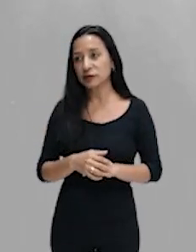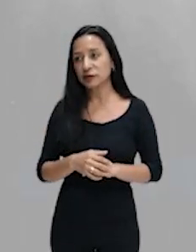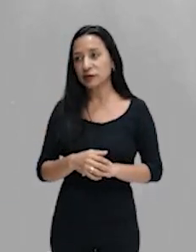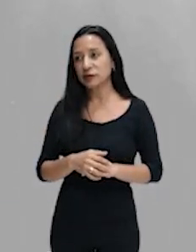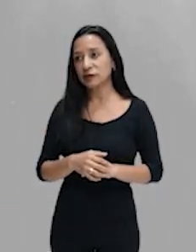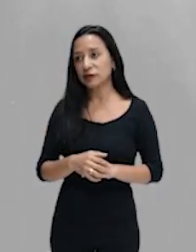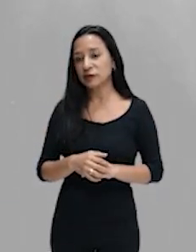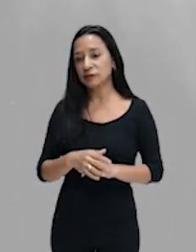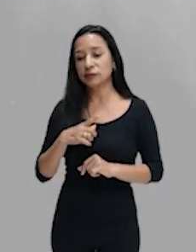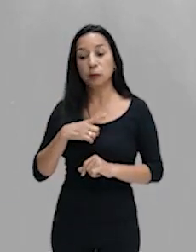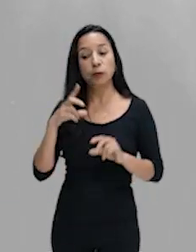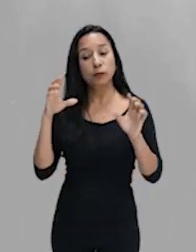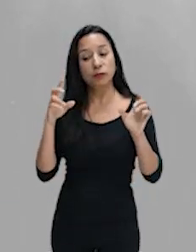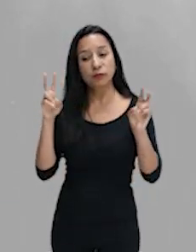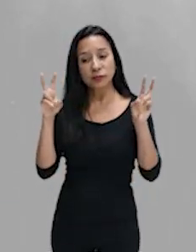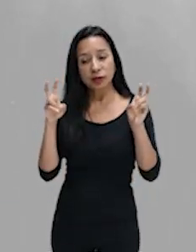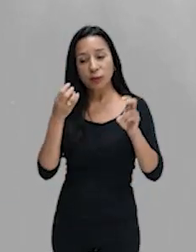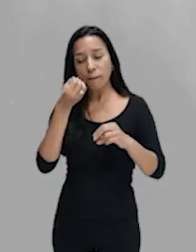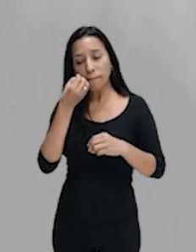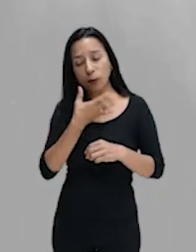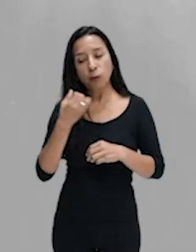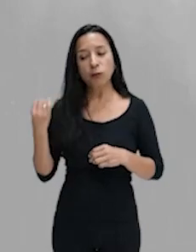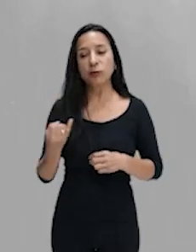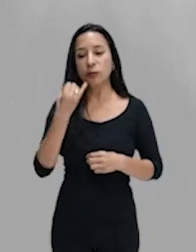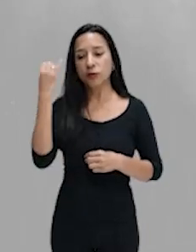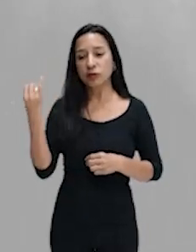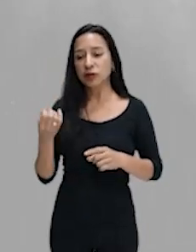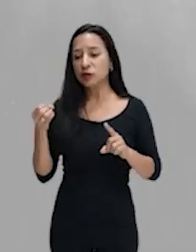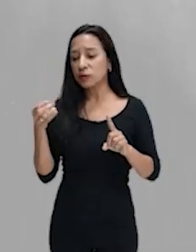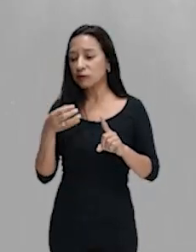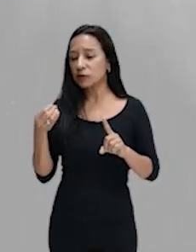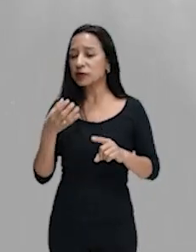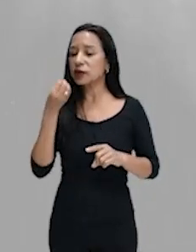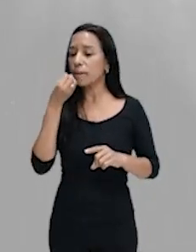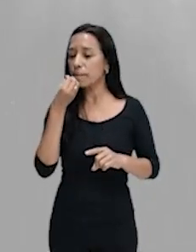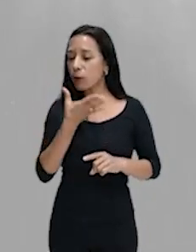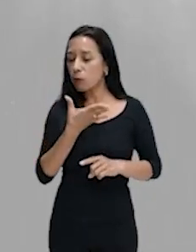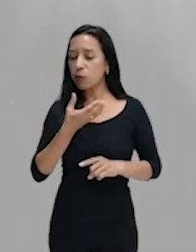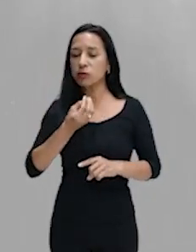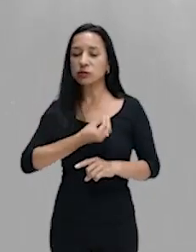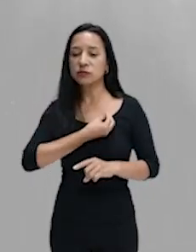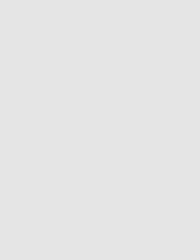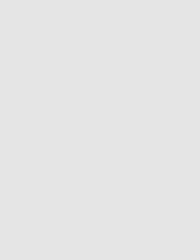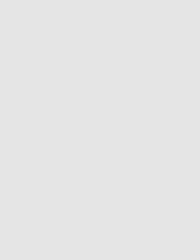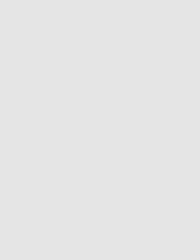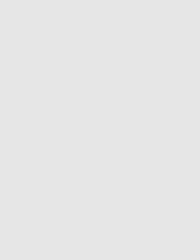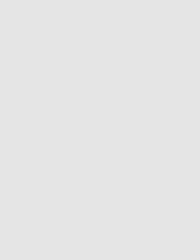por hoje é só. Espero que vocês tenham gostado da minha Frida, tá? Hasta luego.